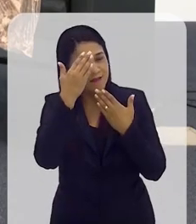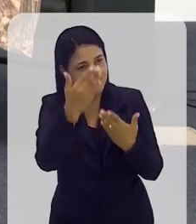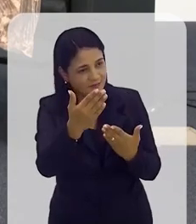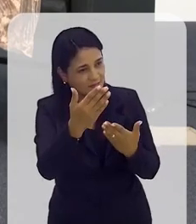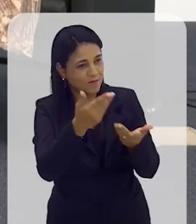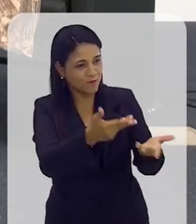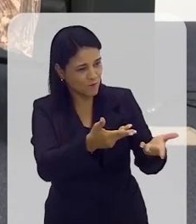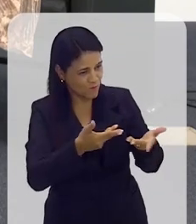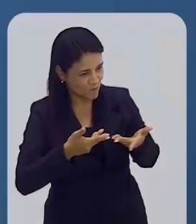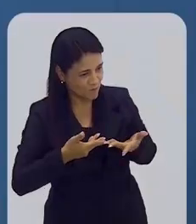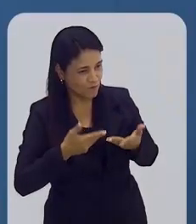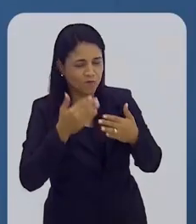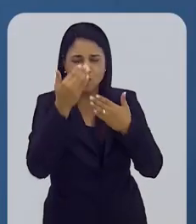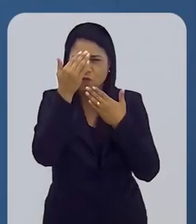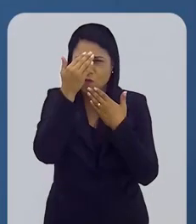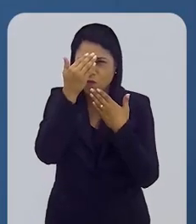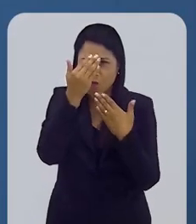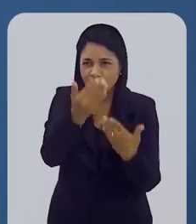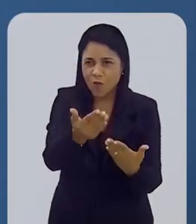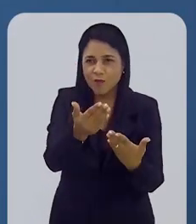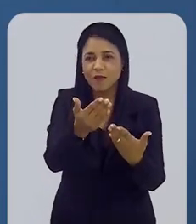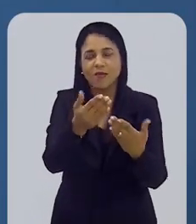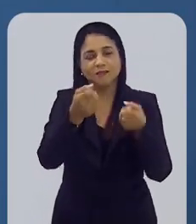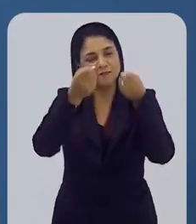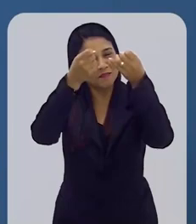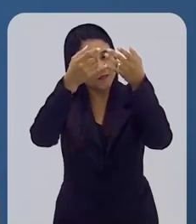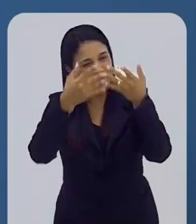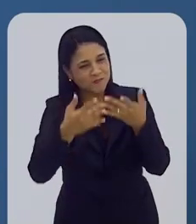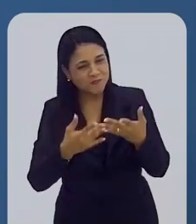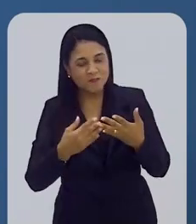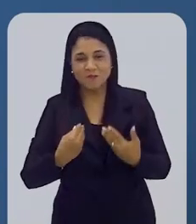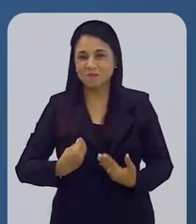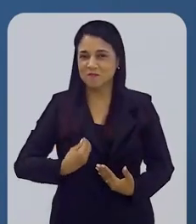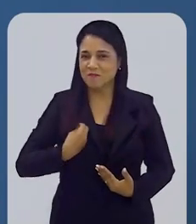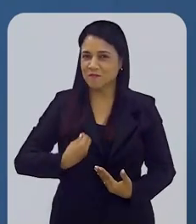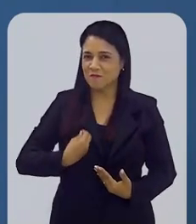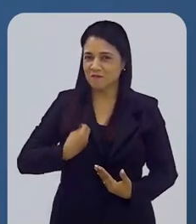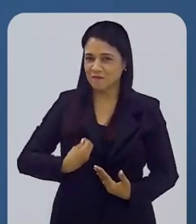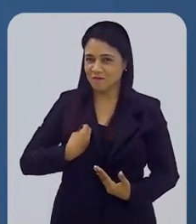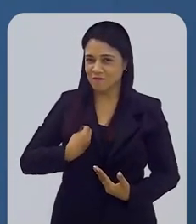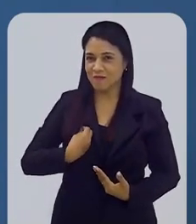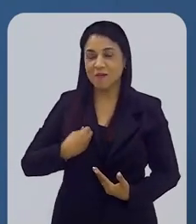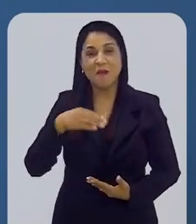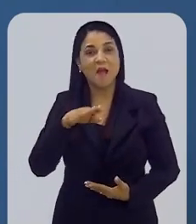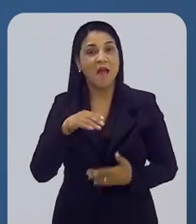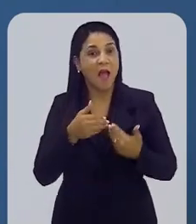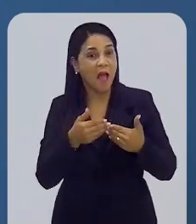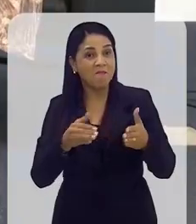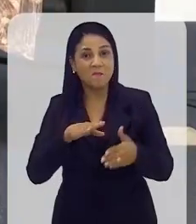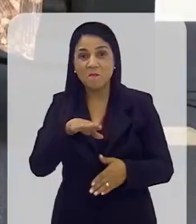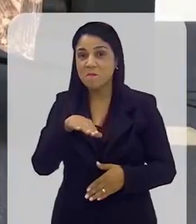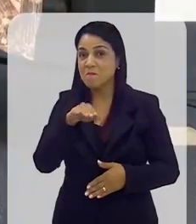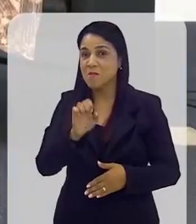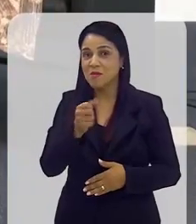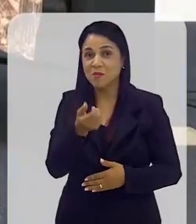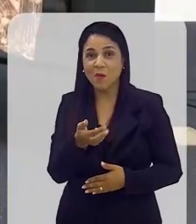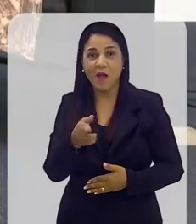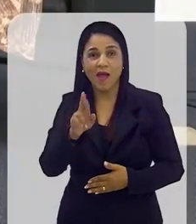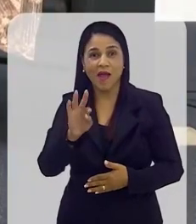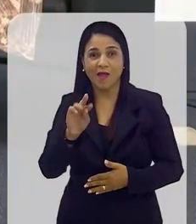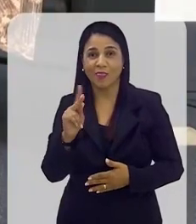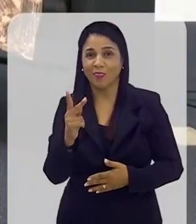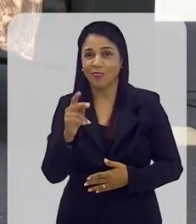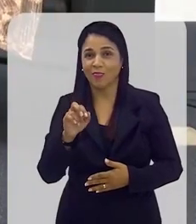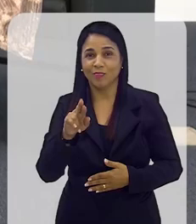pelo convite. Muito obrigada. Obrigada por essa apresentação tão bonita. Adorei abrir falando que eu sou mãe do Arthur. Quando a gente